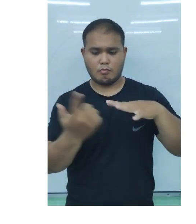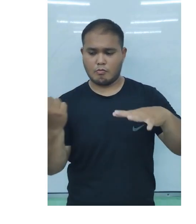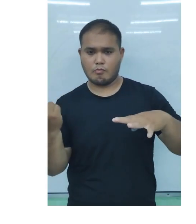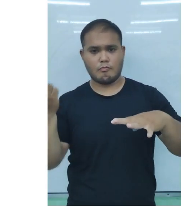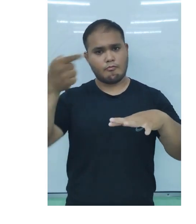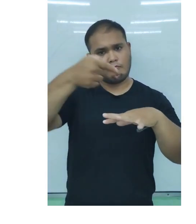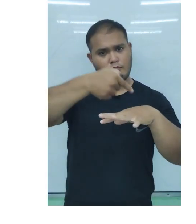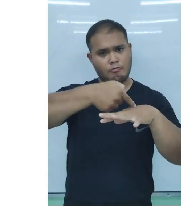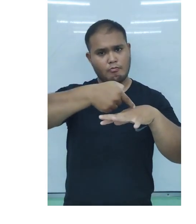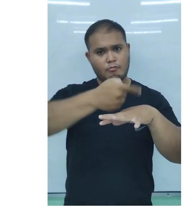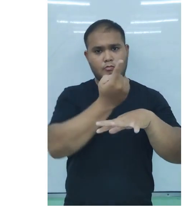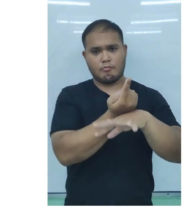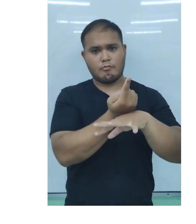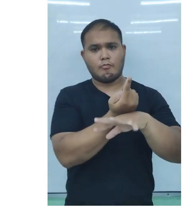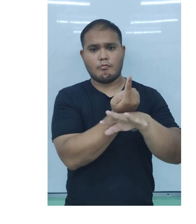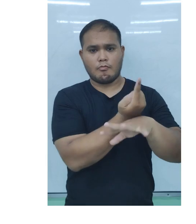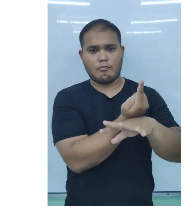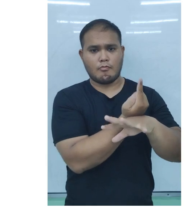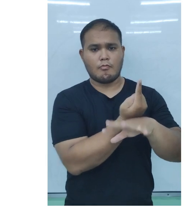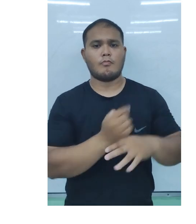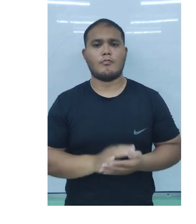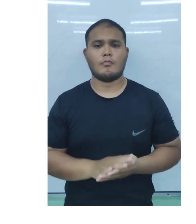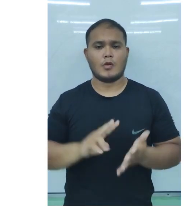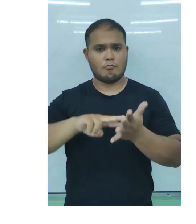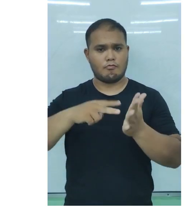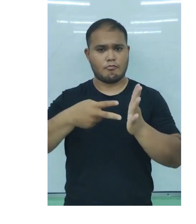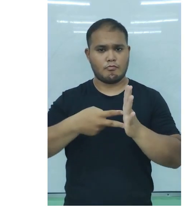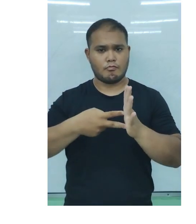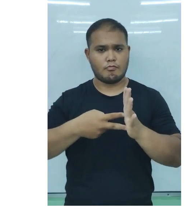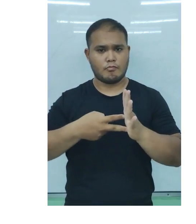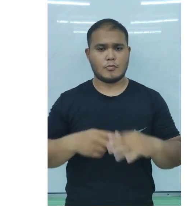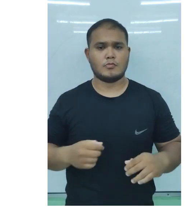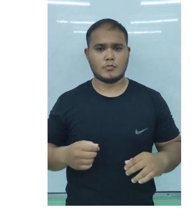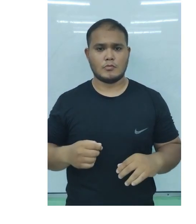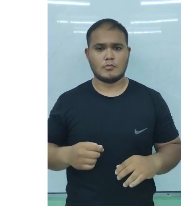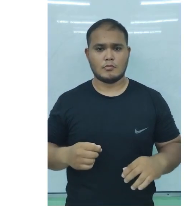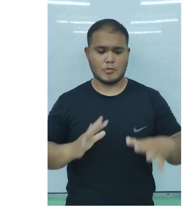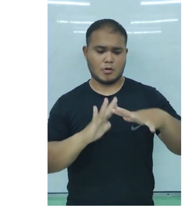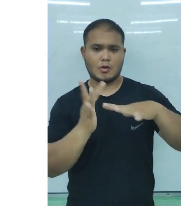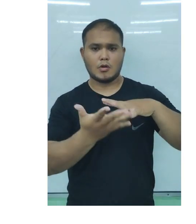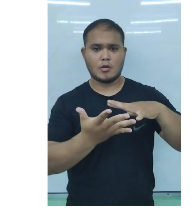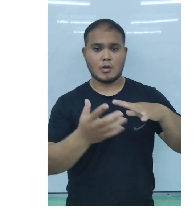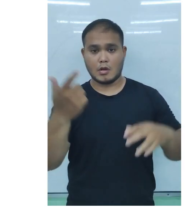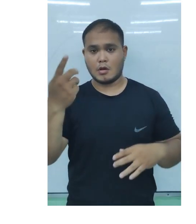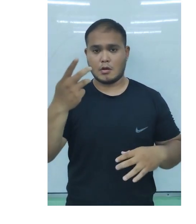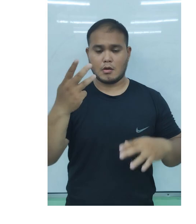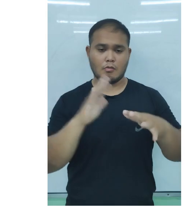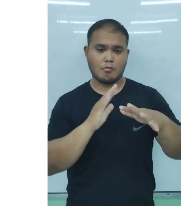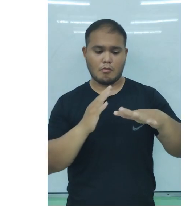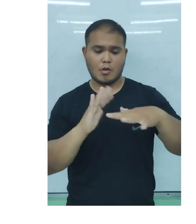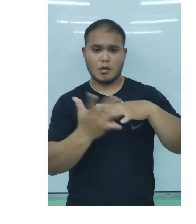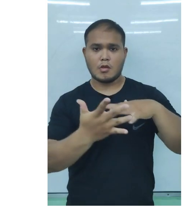na ilha. E aí vamos aqui para a segunda frase. Nós agora temos um